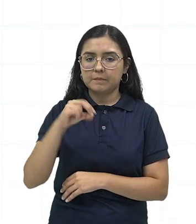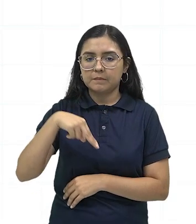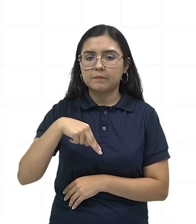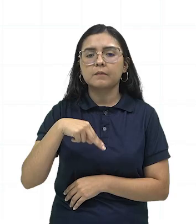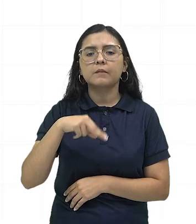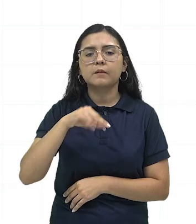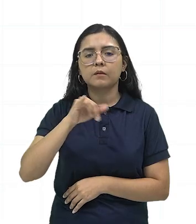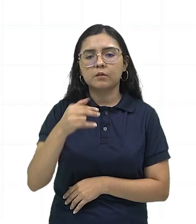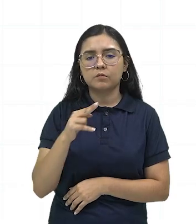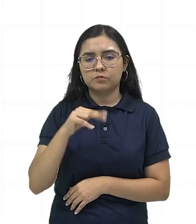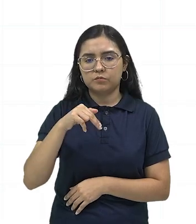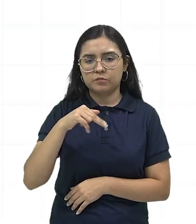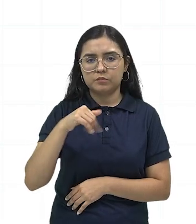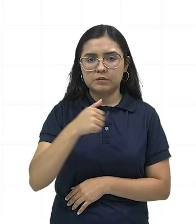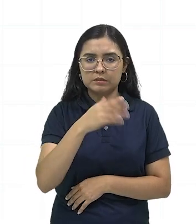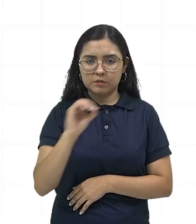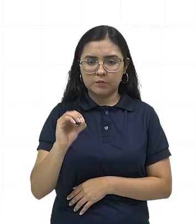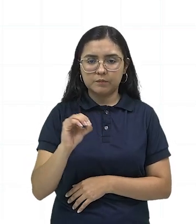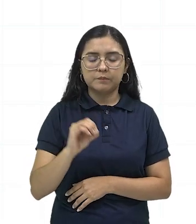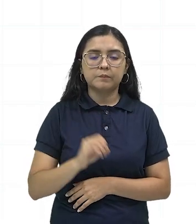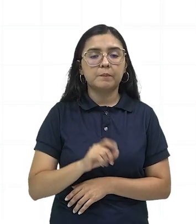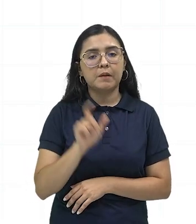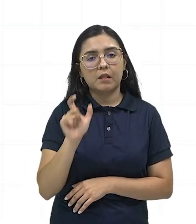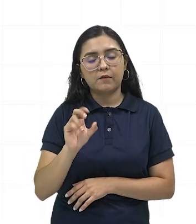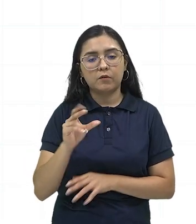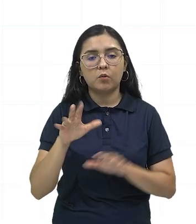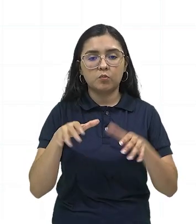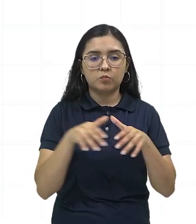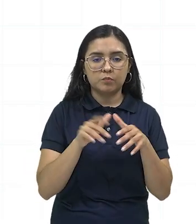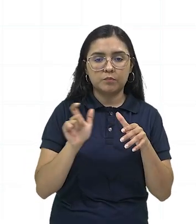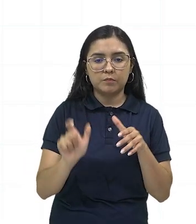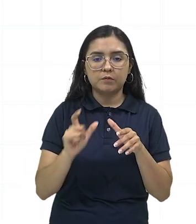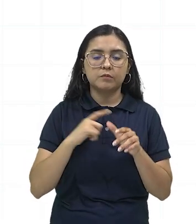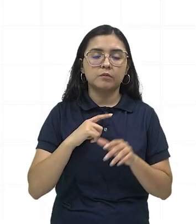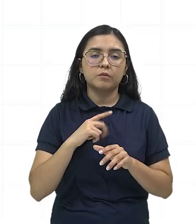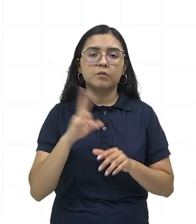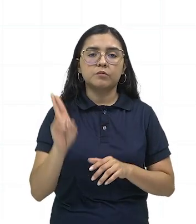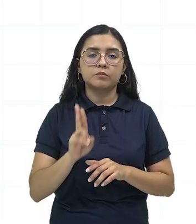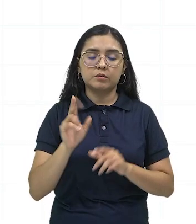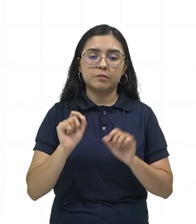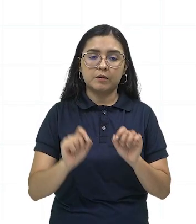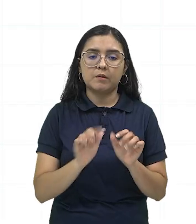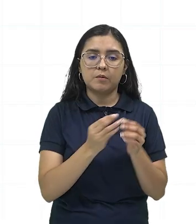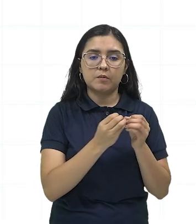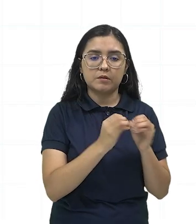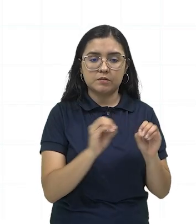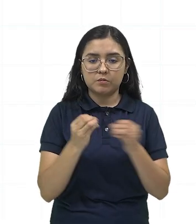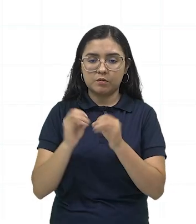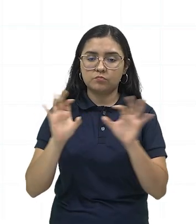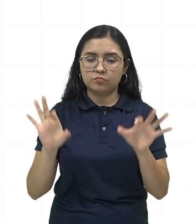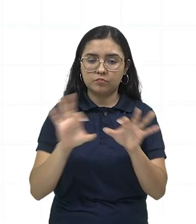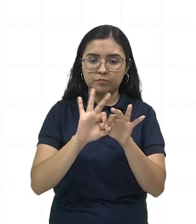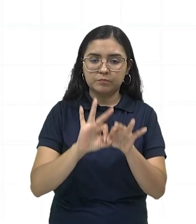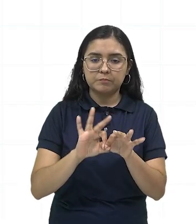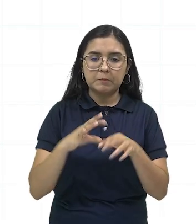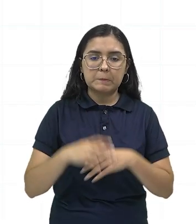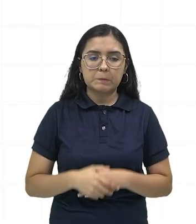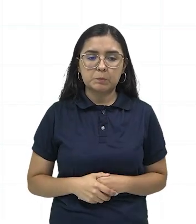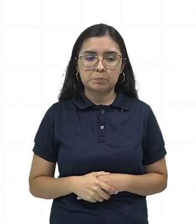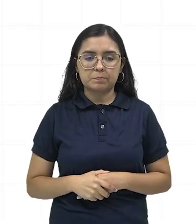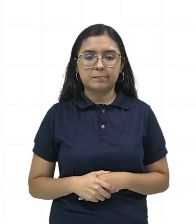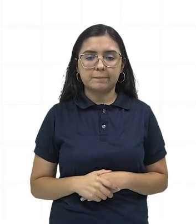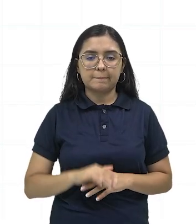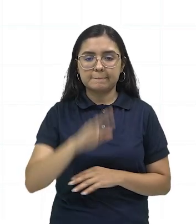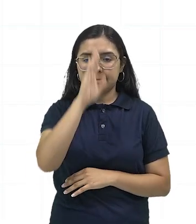essas palavras ou grupos de palavras usadas para conectar duas orações ou partes de uma mesma